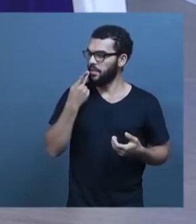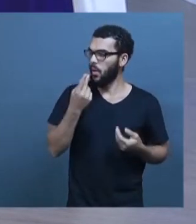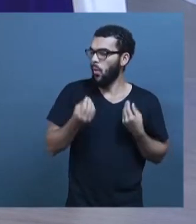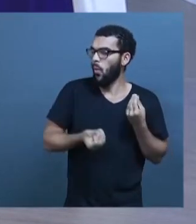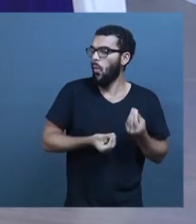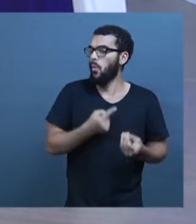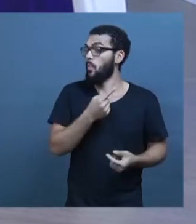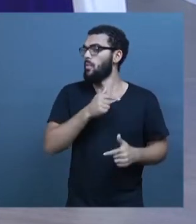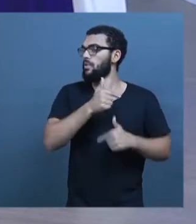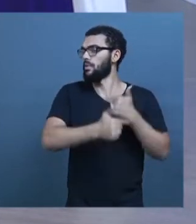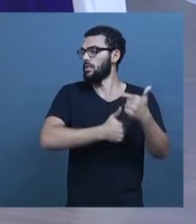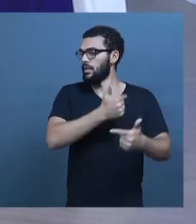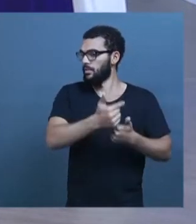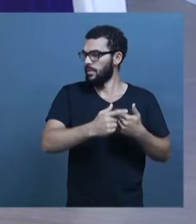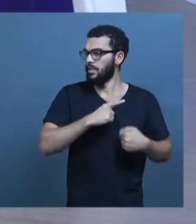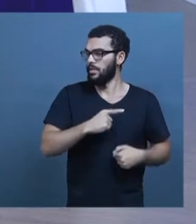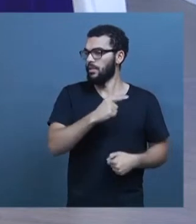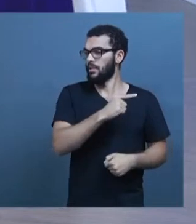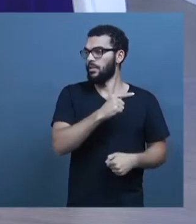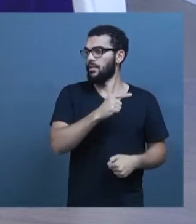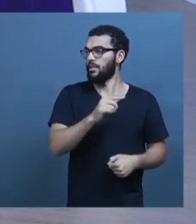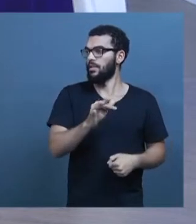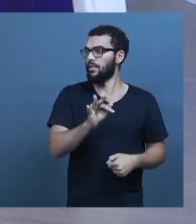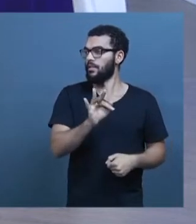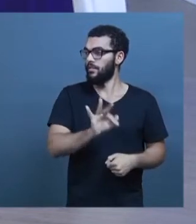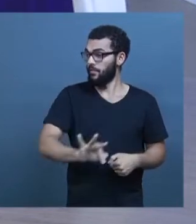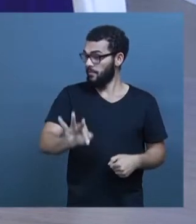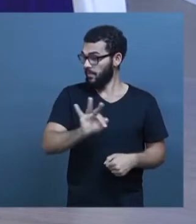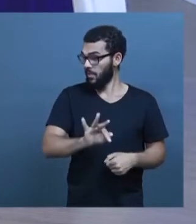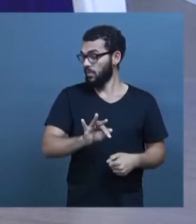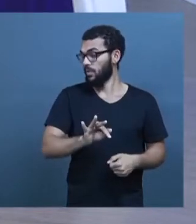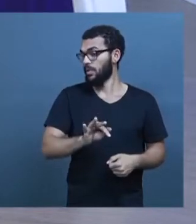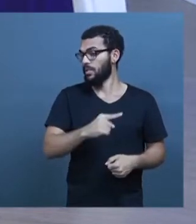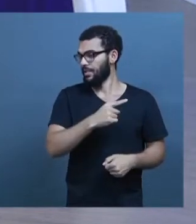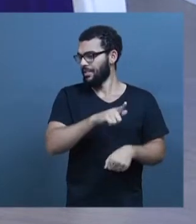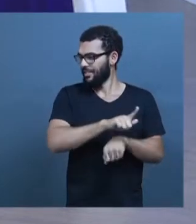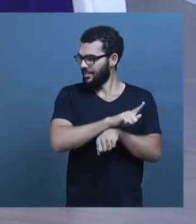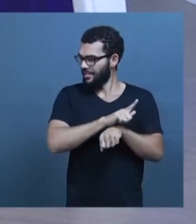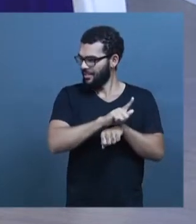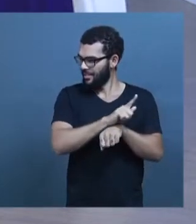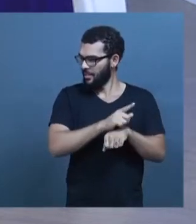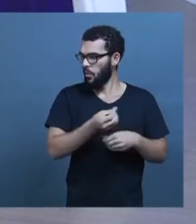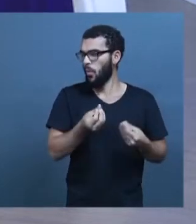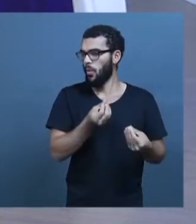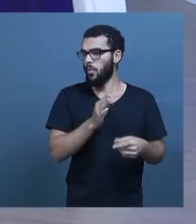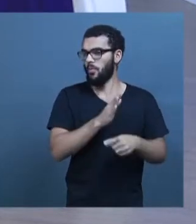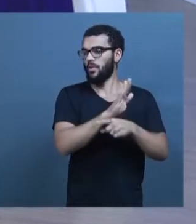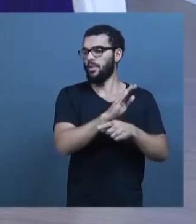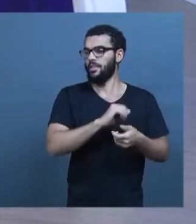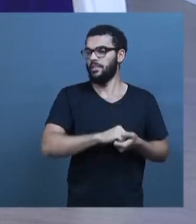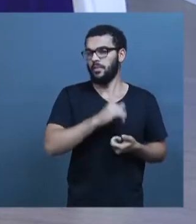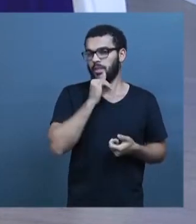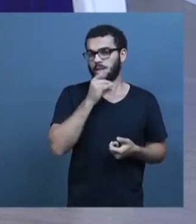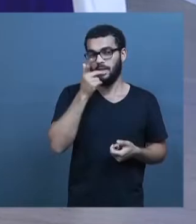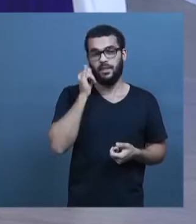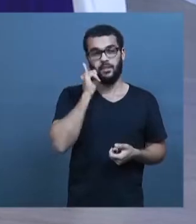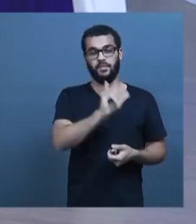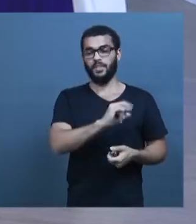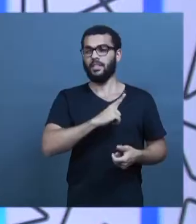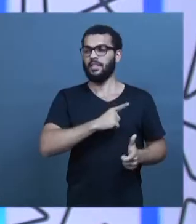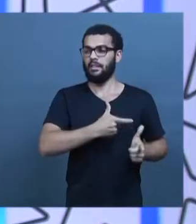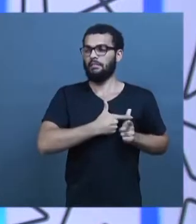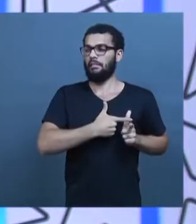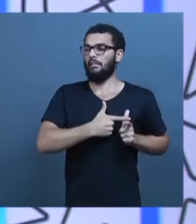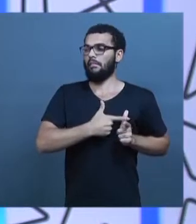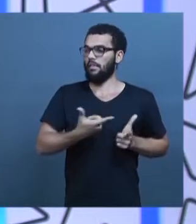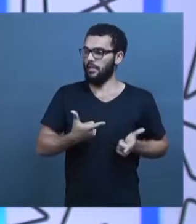que pode ajudar muitas pessoas a não chegarem nesse ponto, né? Principalmente os empresários, chegar num ponto de endividamento e inadimplência. Bom,